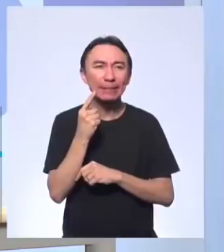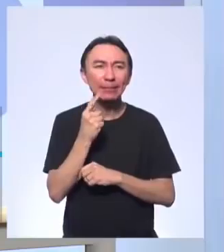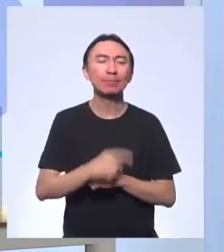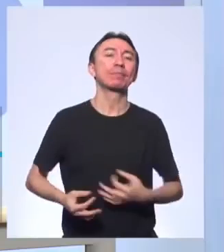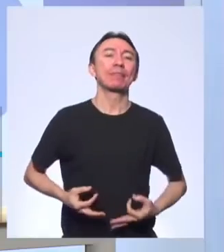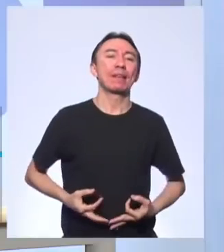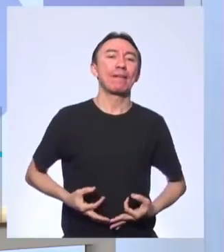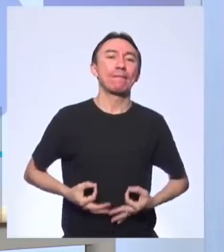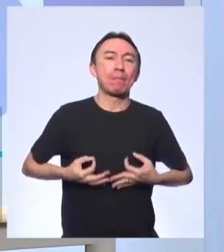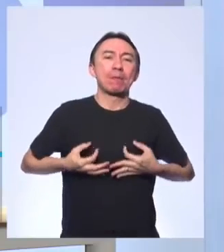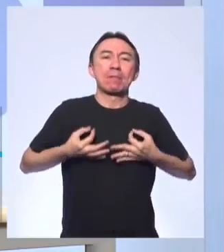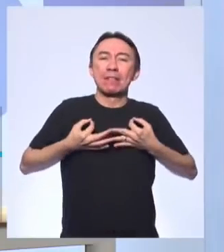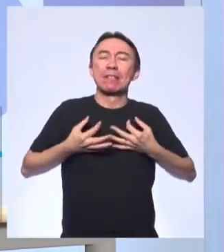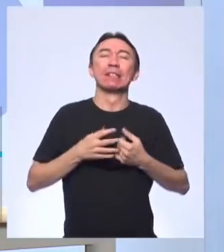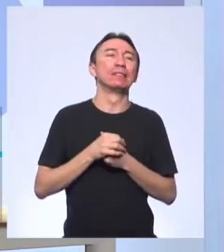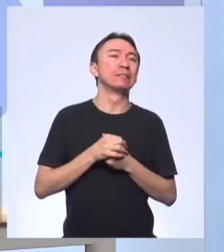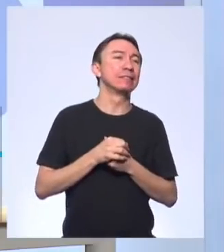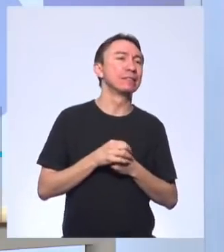câncer,